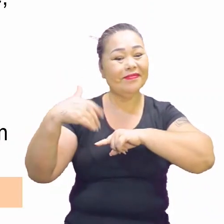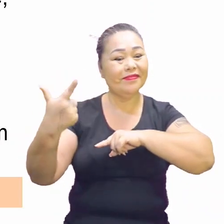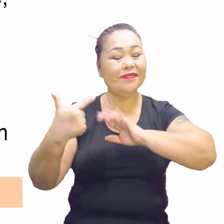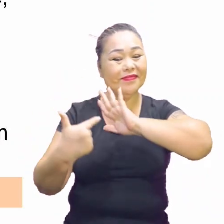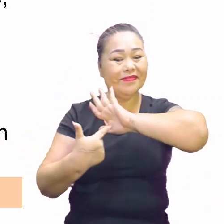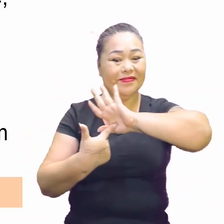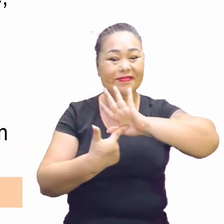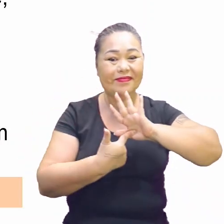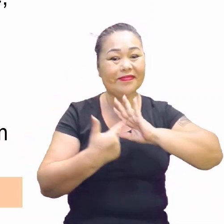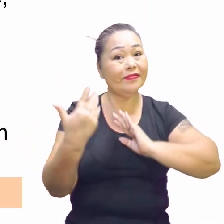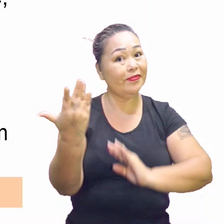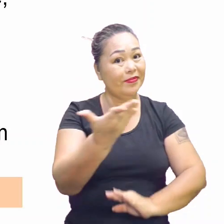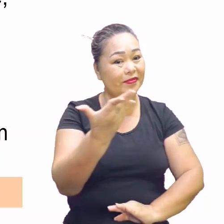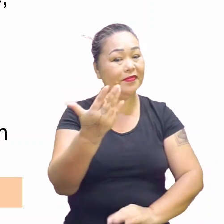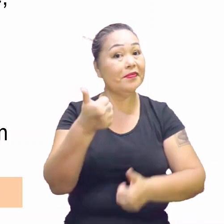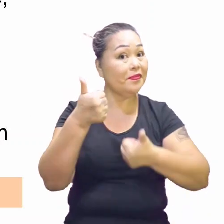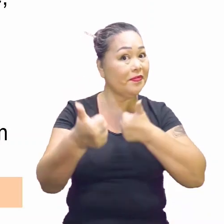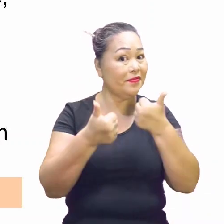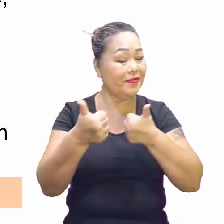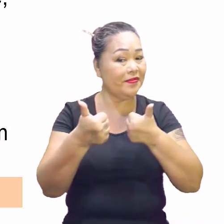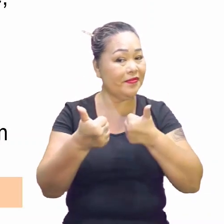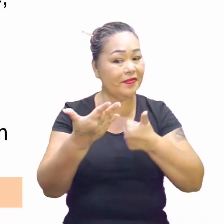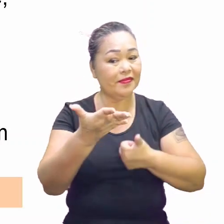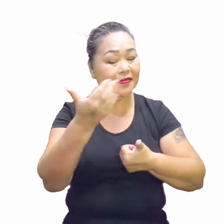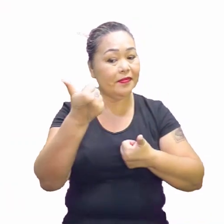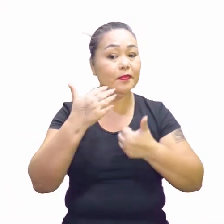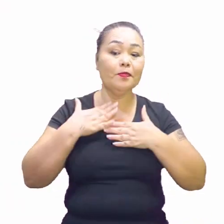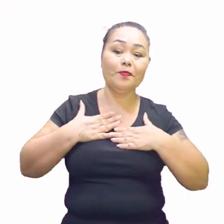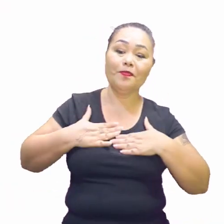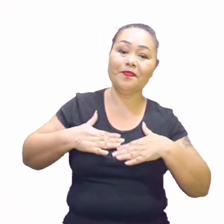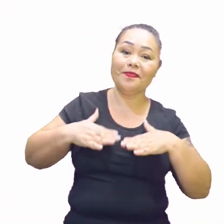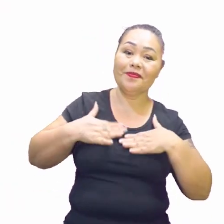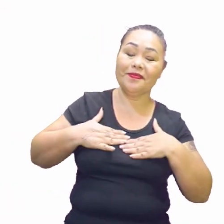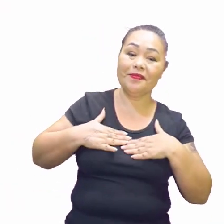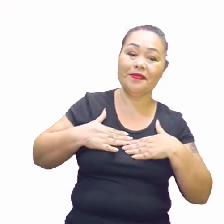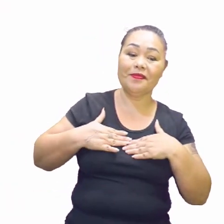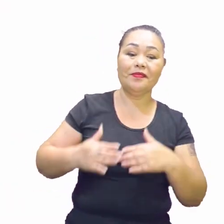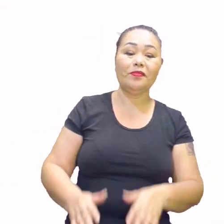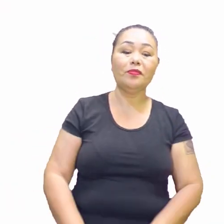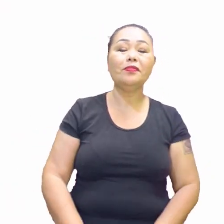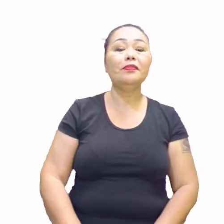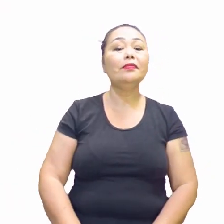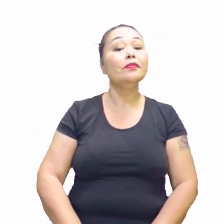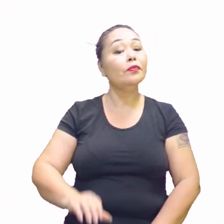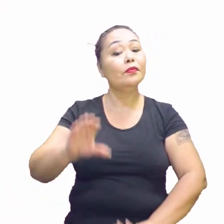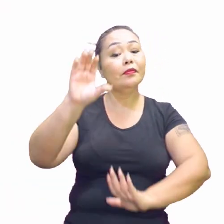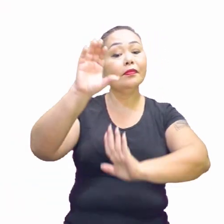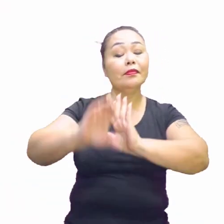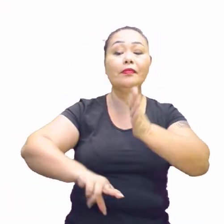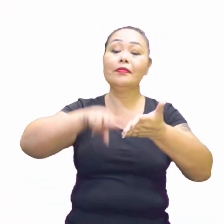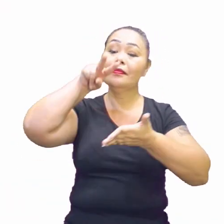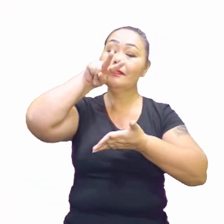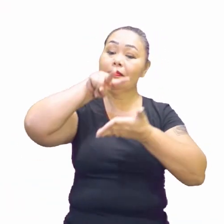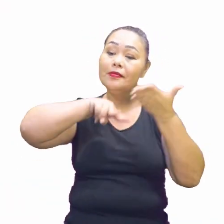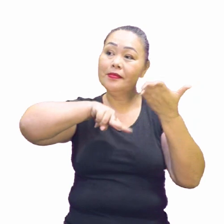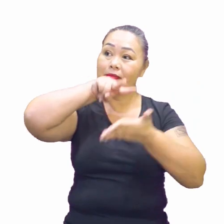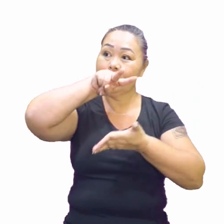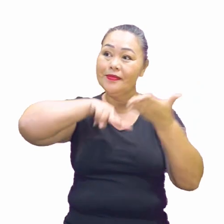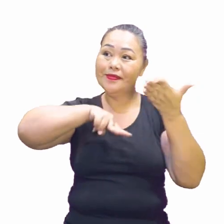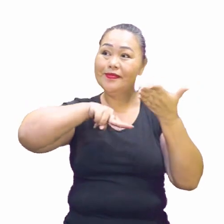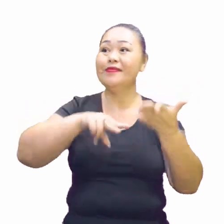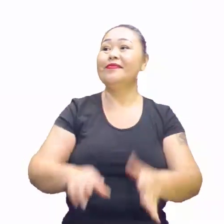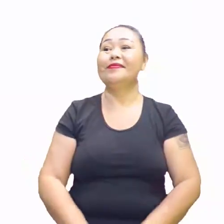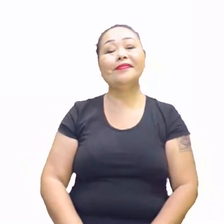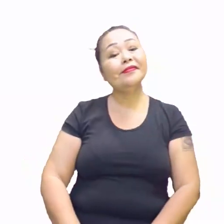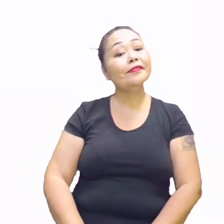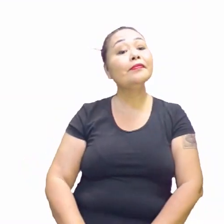vai mostrar para vocês. Beleza? Vamos relaxar um pouco agora com o nosso clube de leitura.